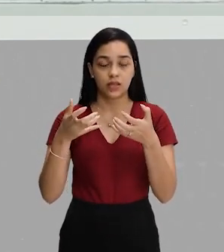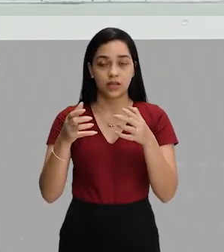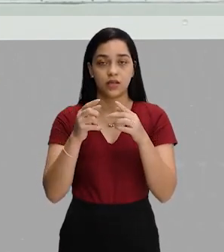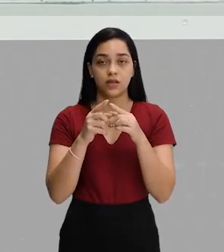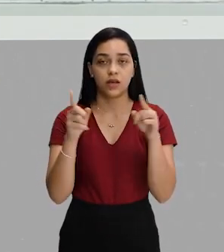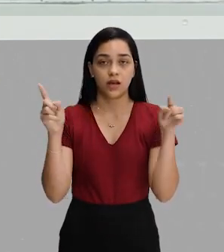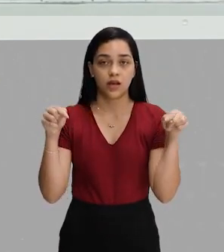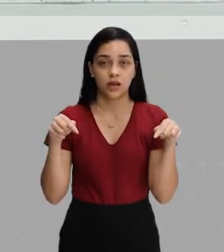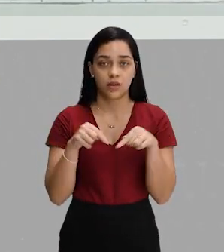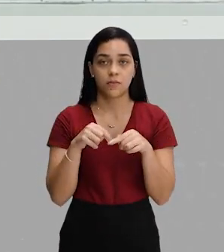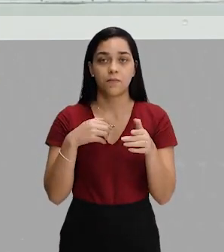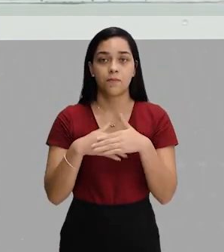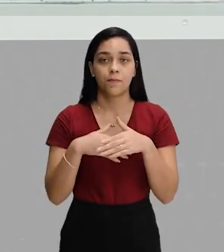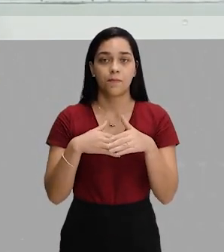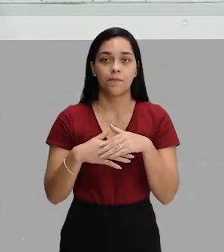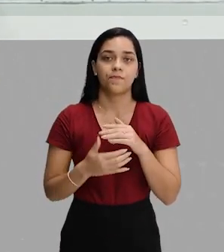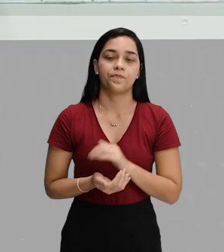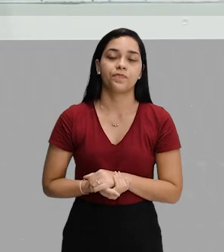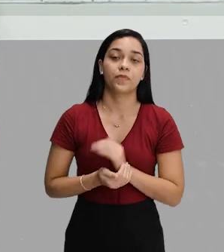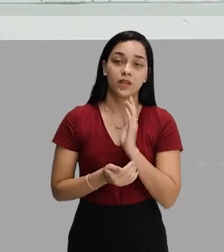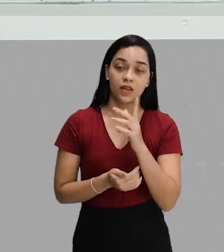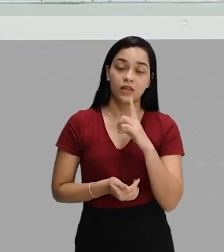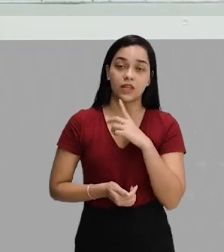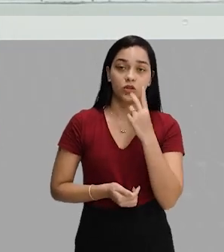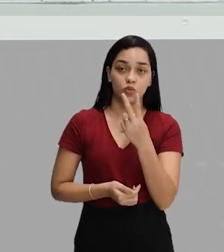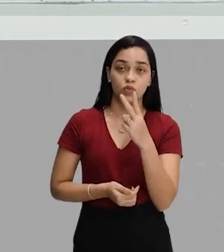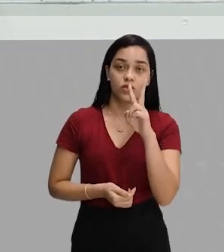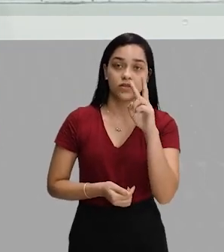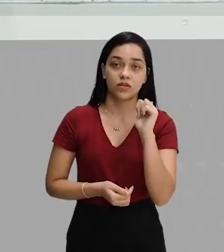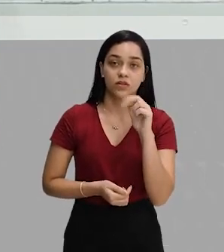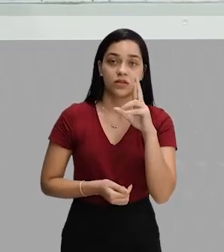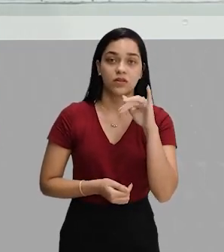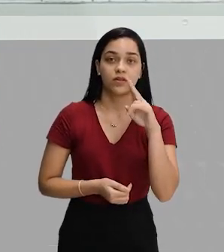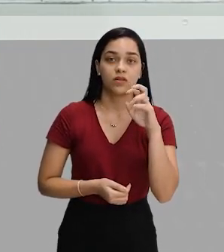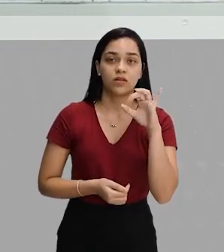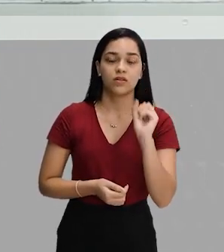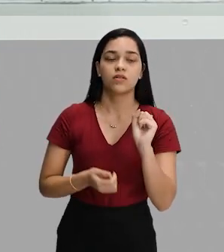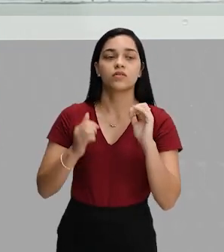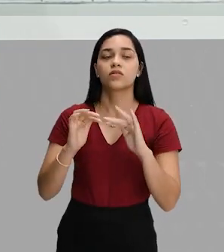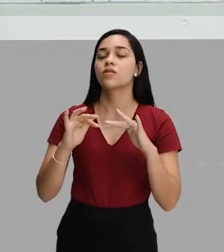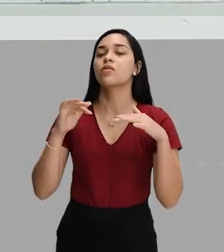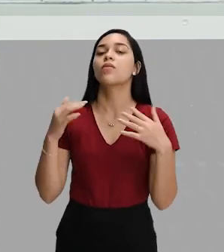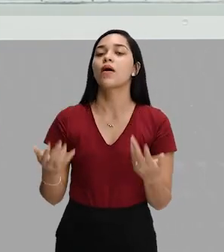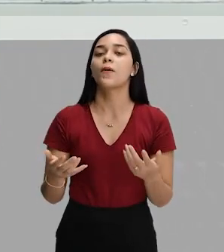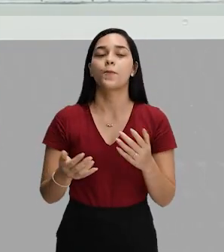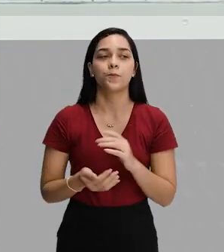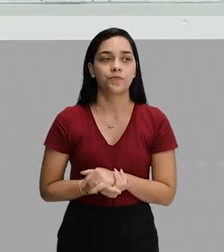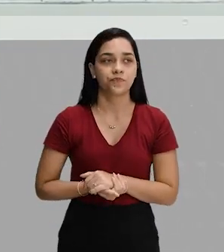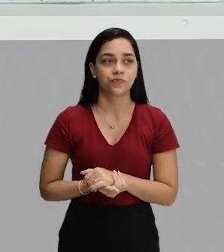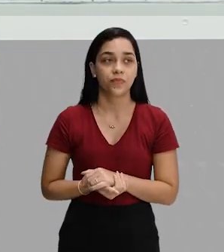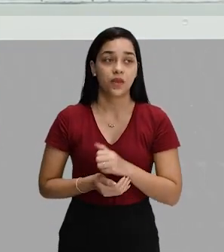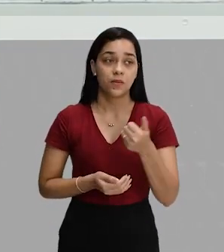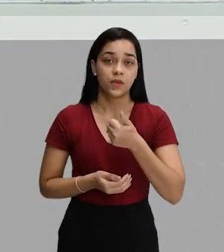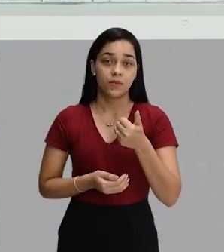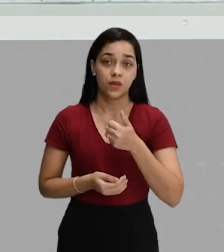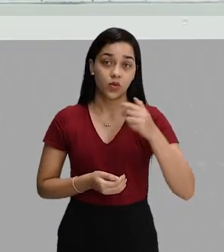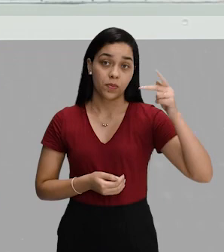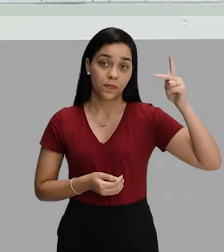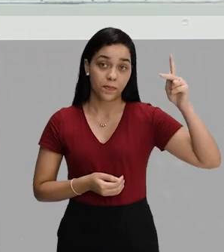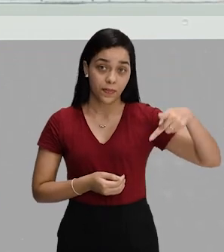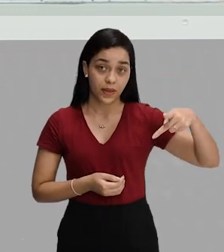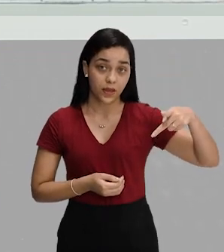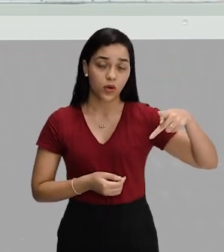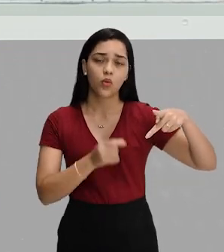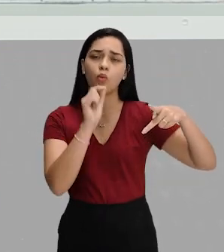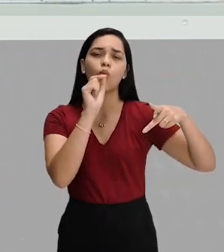disputam o campeonato. Então, observa que ele já te traz duas variáveis. Que variáveis são essas? Primeiro, ele chamou de P. O que